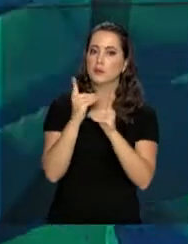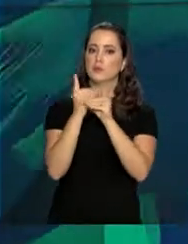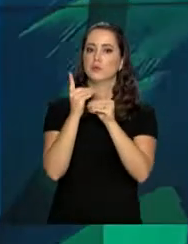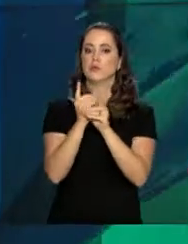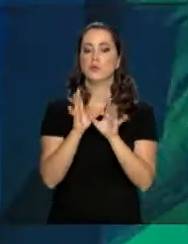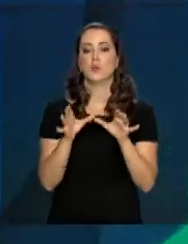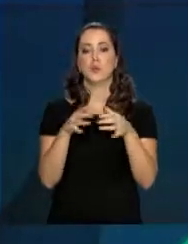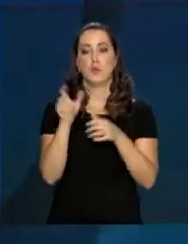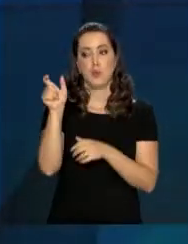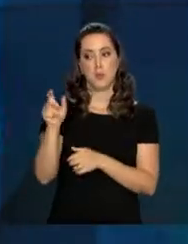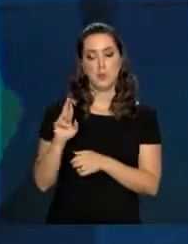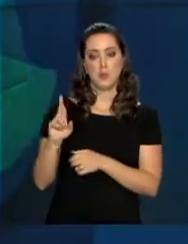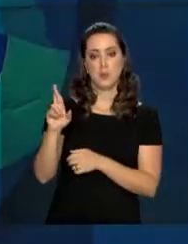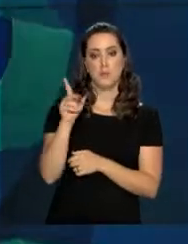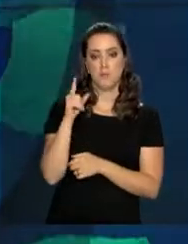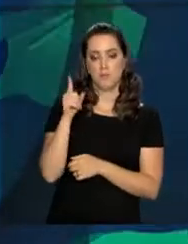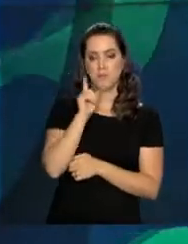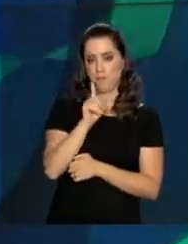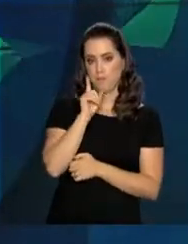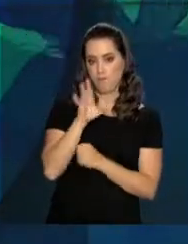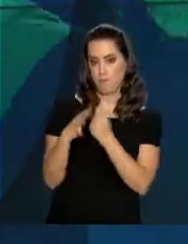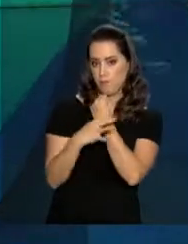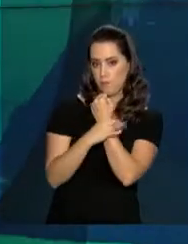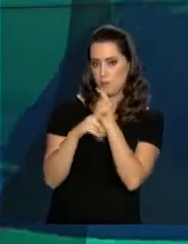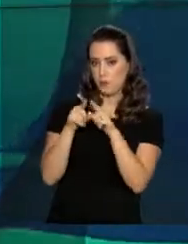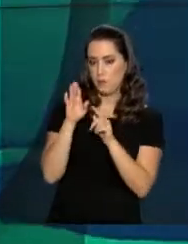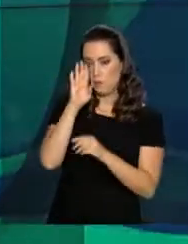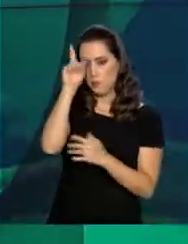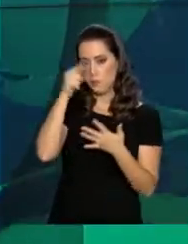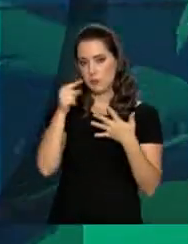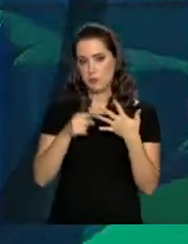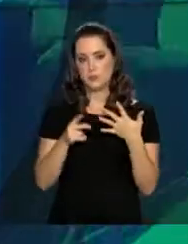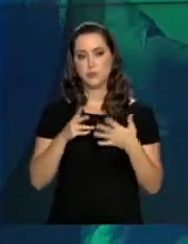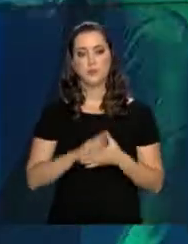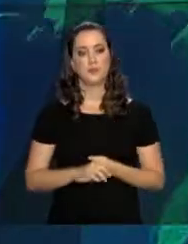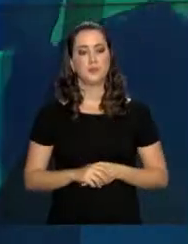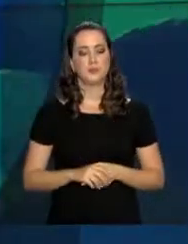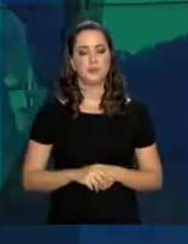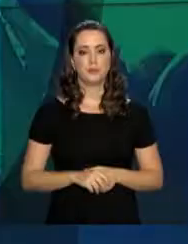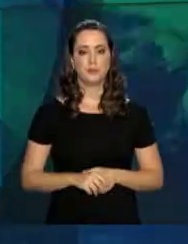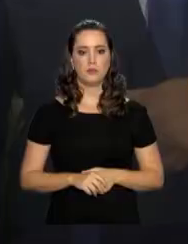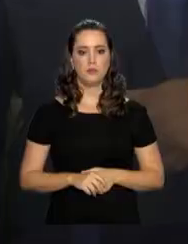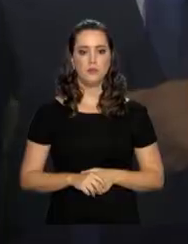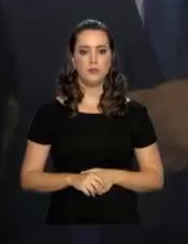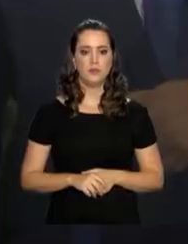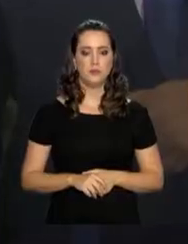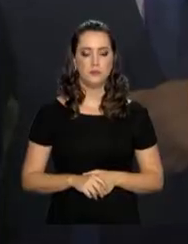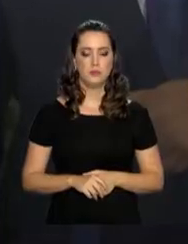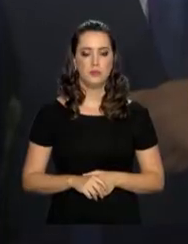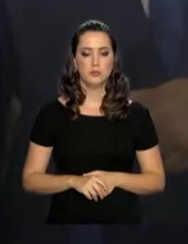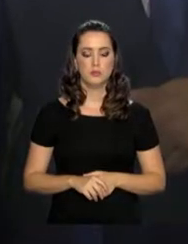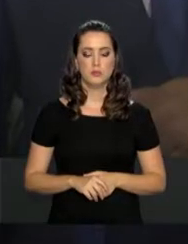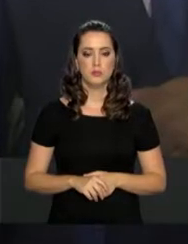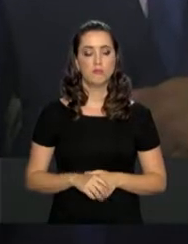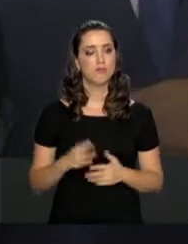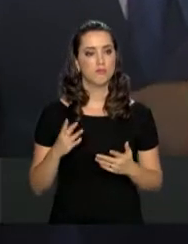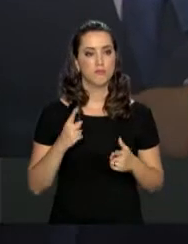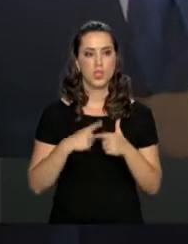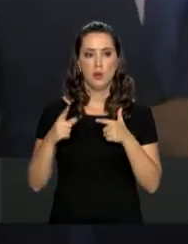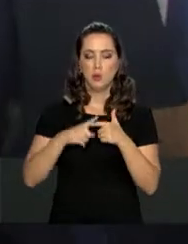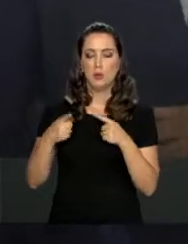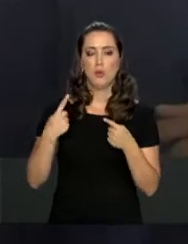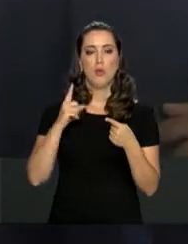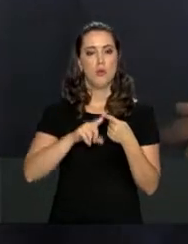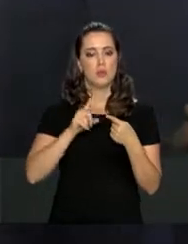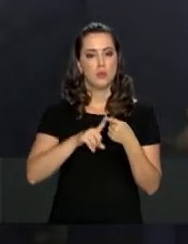com o conselheiro norte-americano e destacou os principais assuntos tratados. A questão das